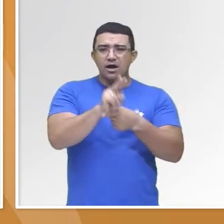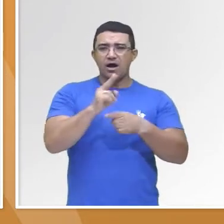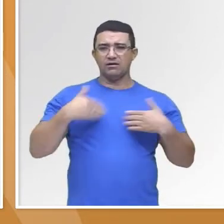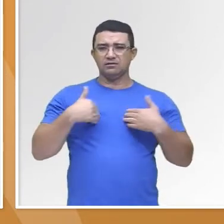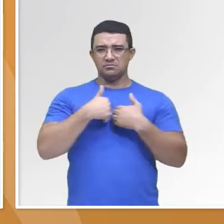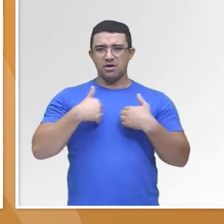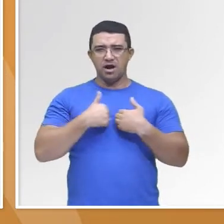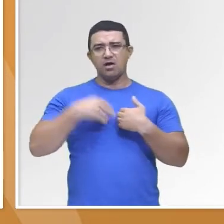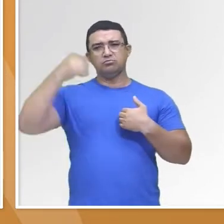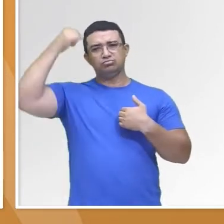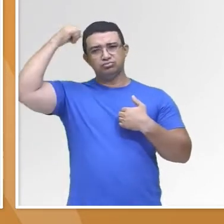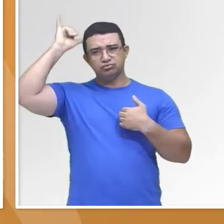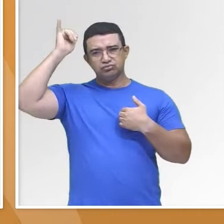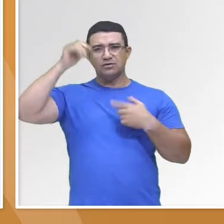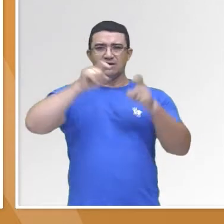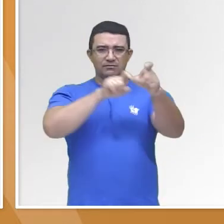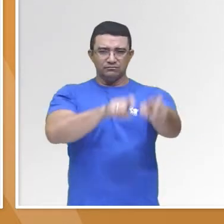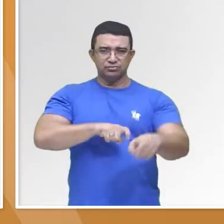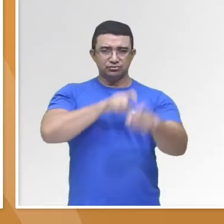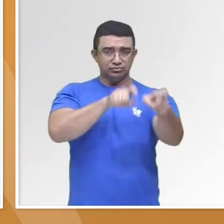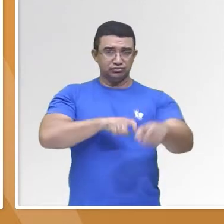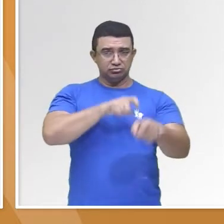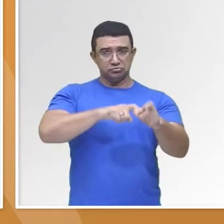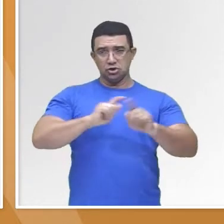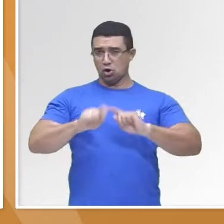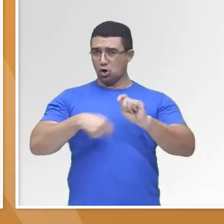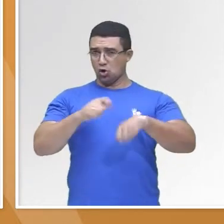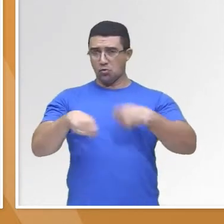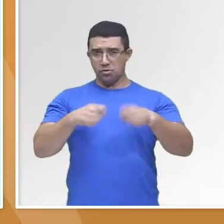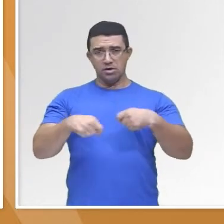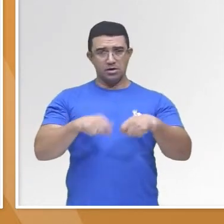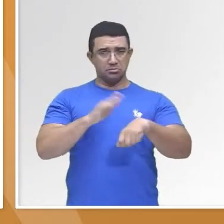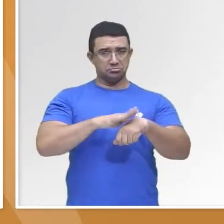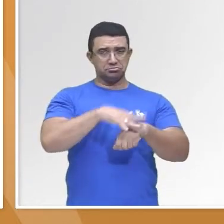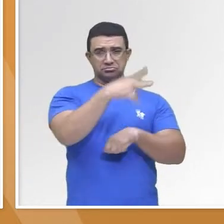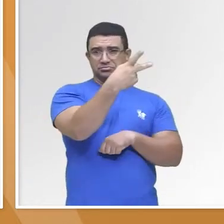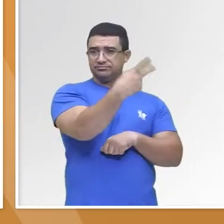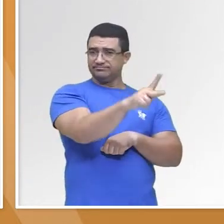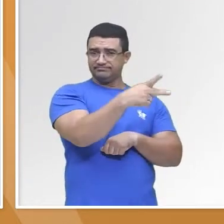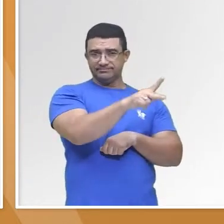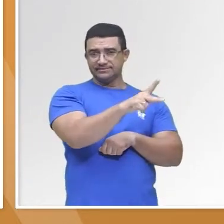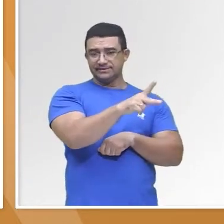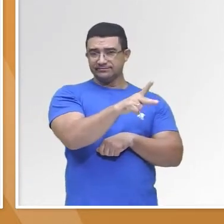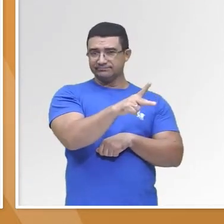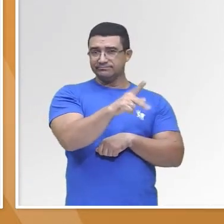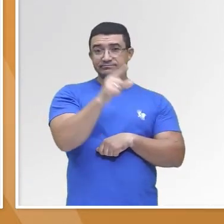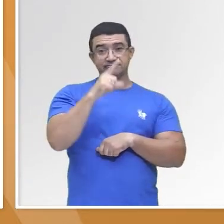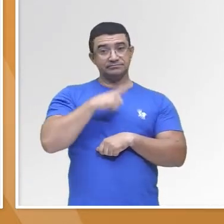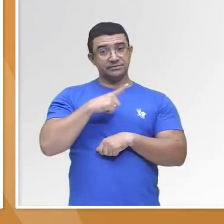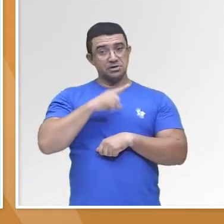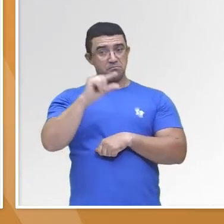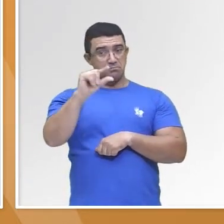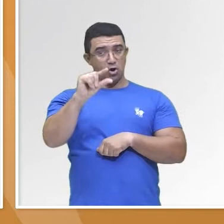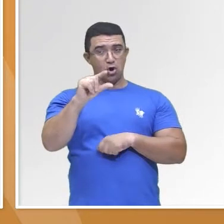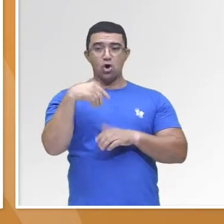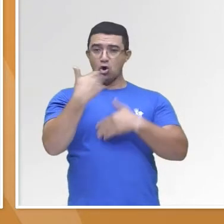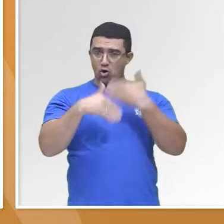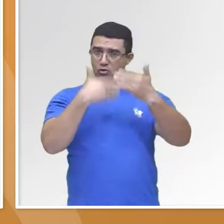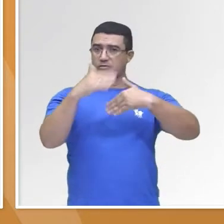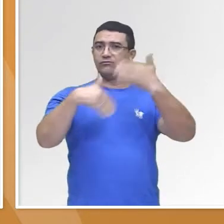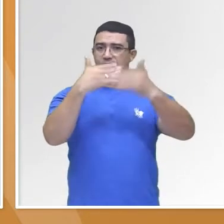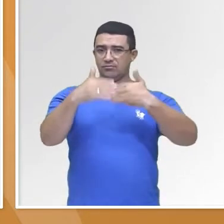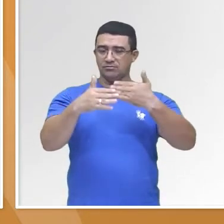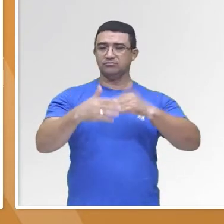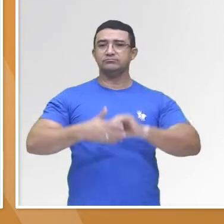né, de atividade econômica. Então, nessas áreas menos desenvolvidas, a gente vai ter uma